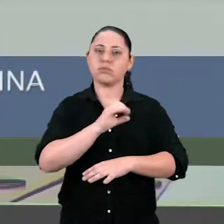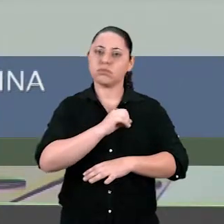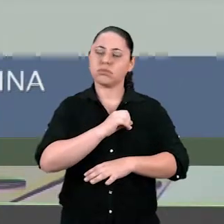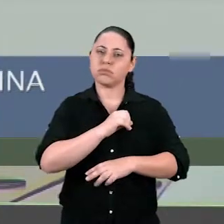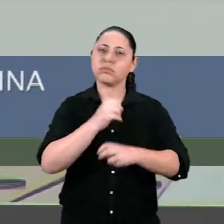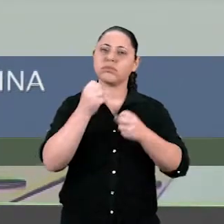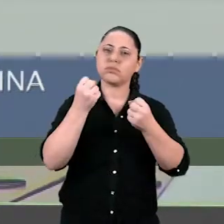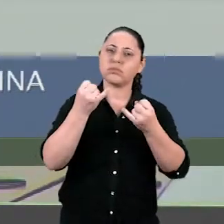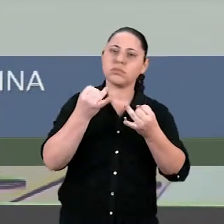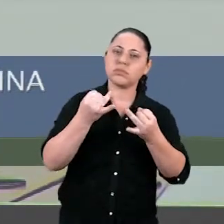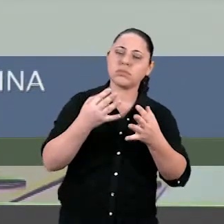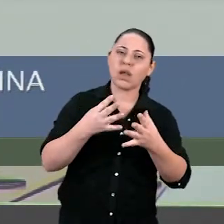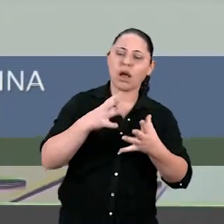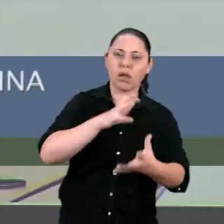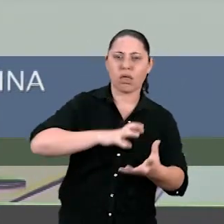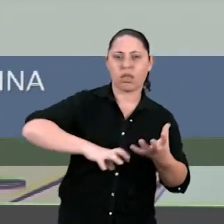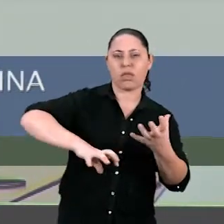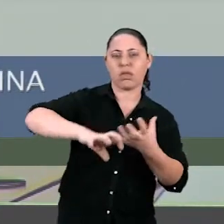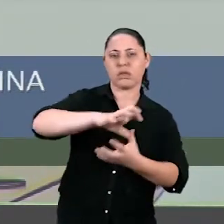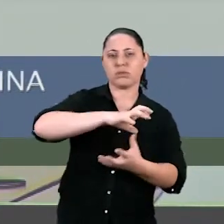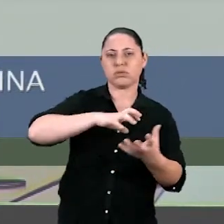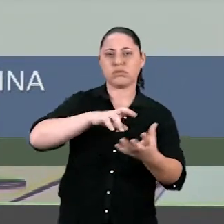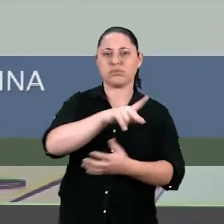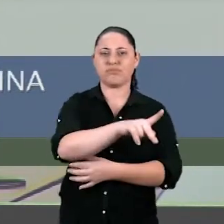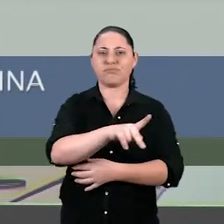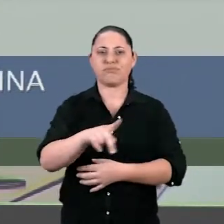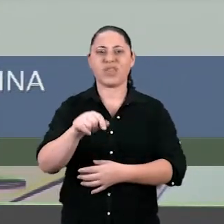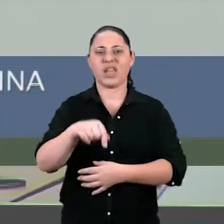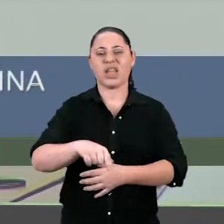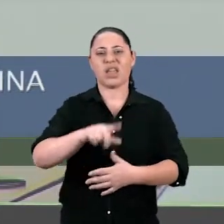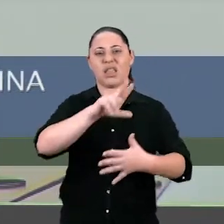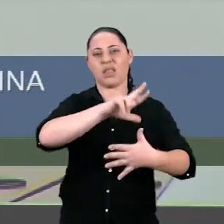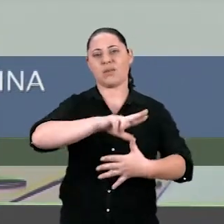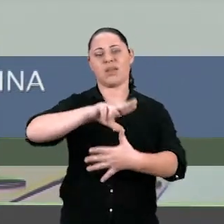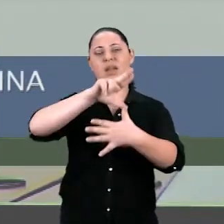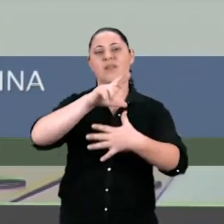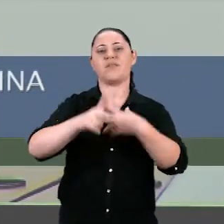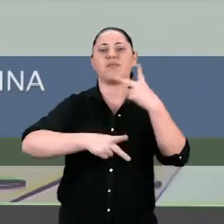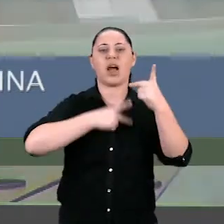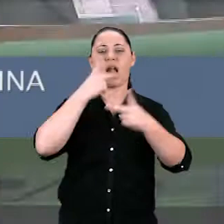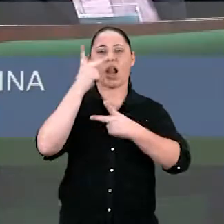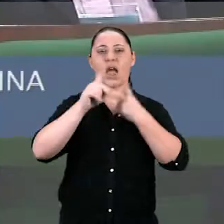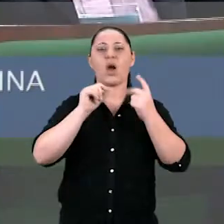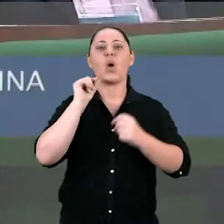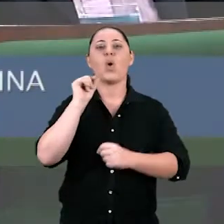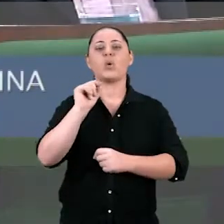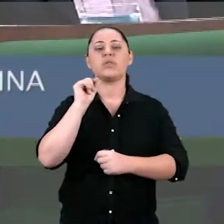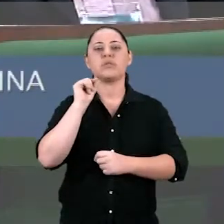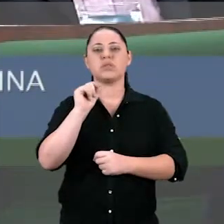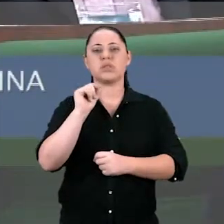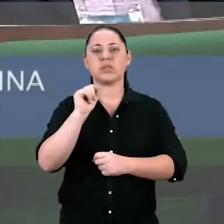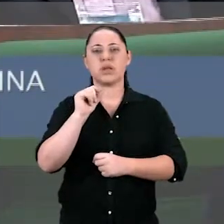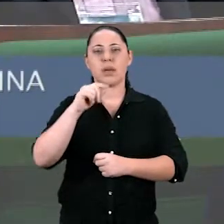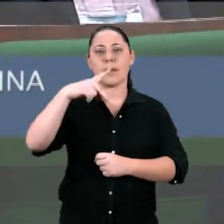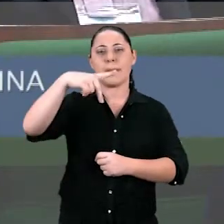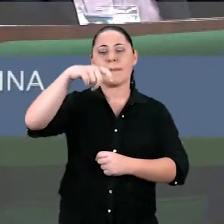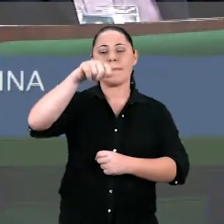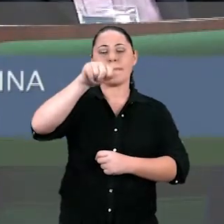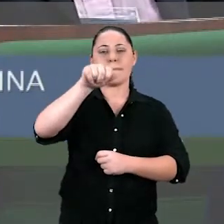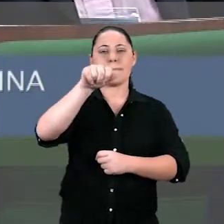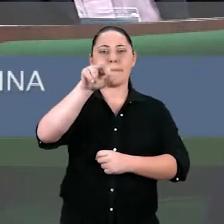na América Latina e falar um pouco sobre o fenômeno da parlamentarização do